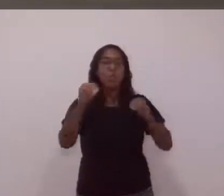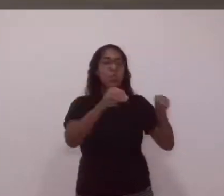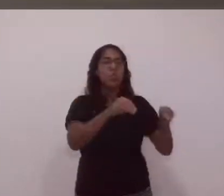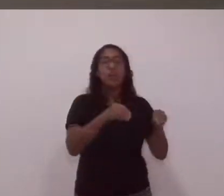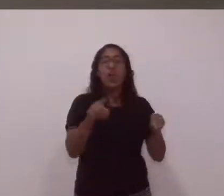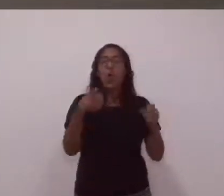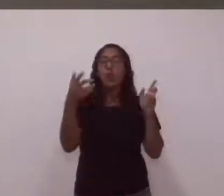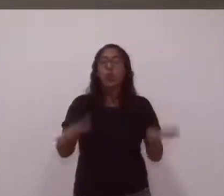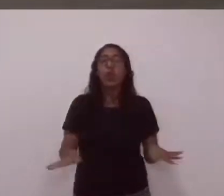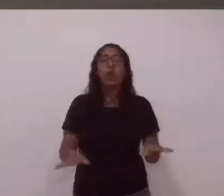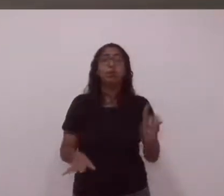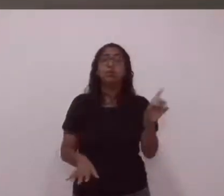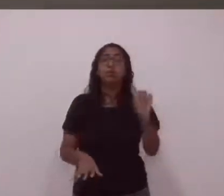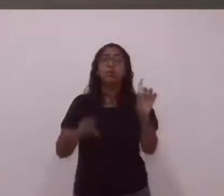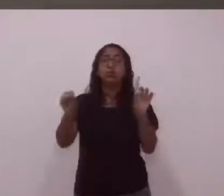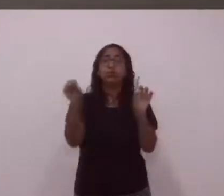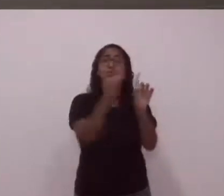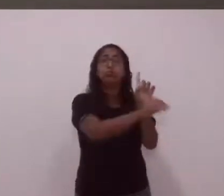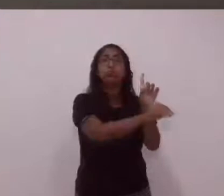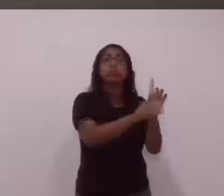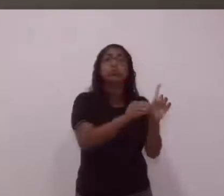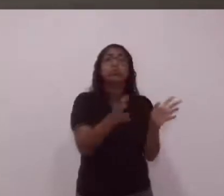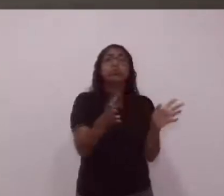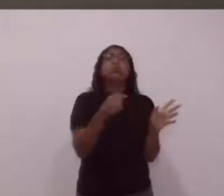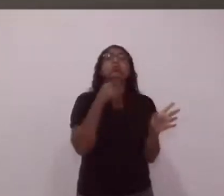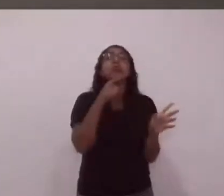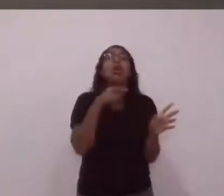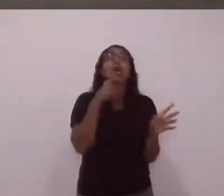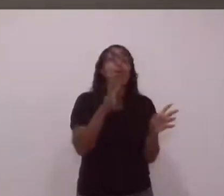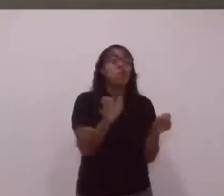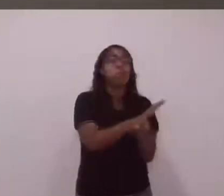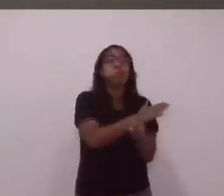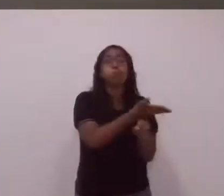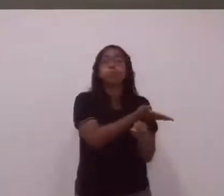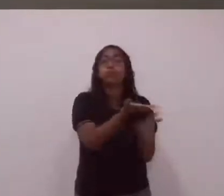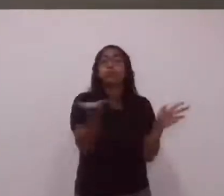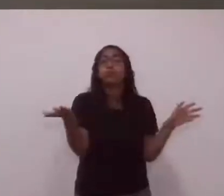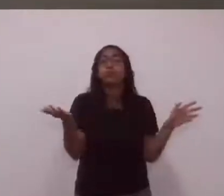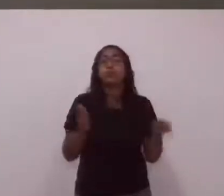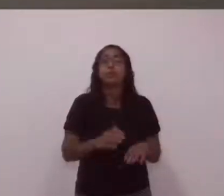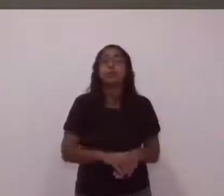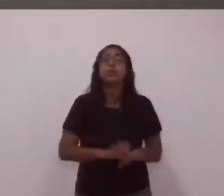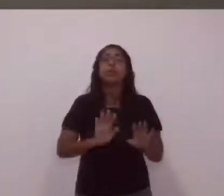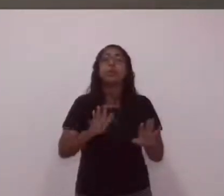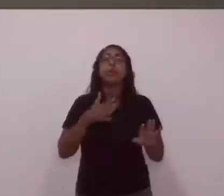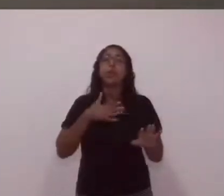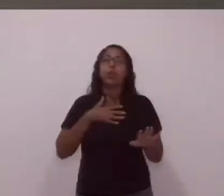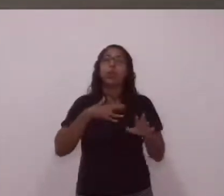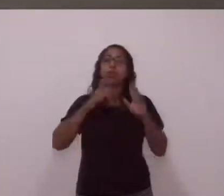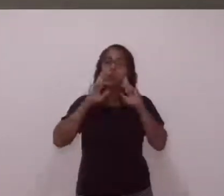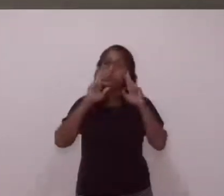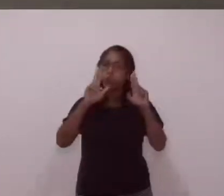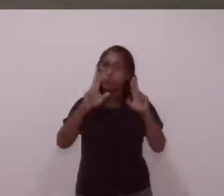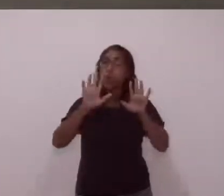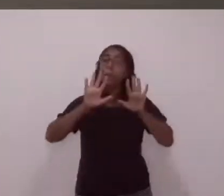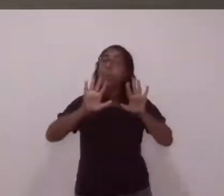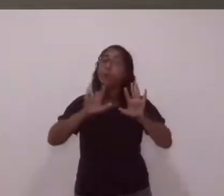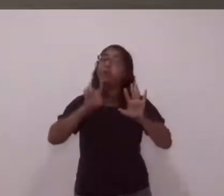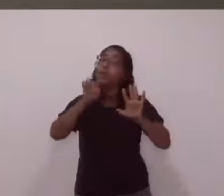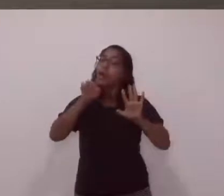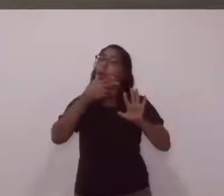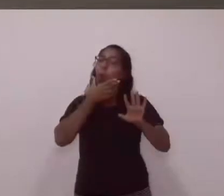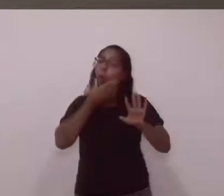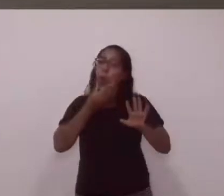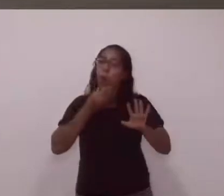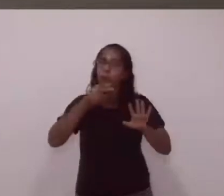foi porque não cabia então para mim eu acho que é uma oportunidade sim respeitando todos os nobres pares é uma oportunidade do prefeito se defender